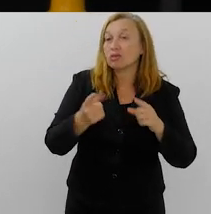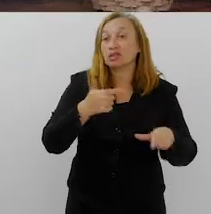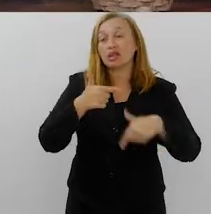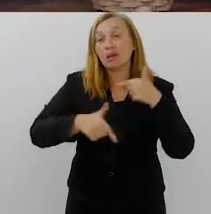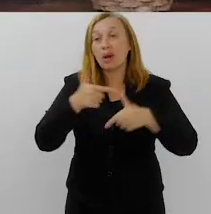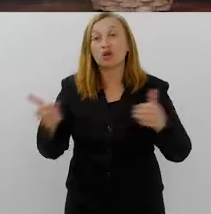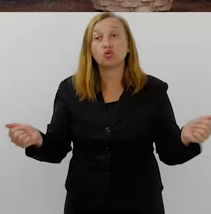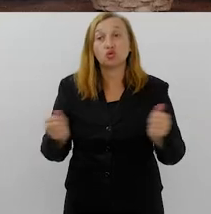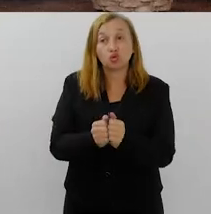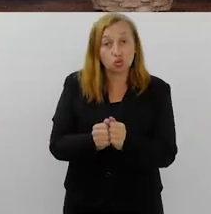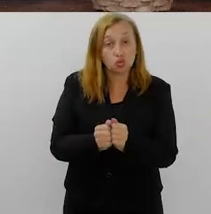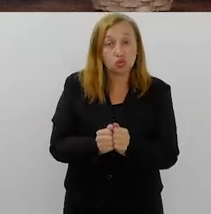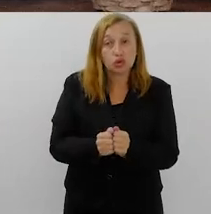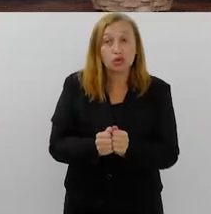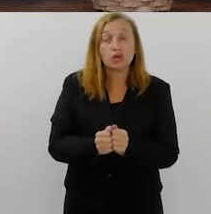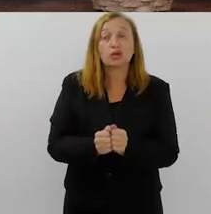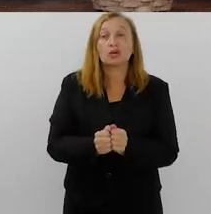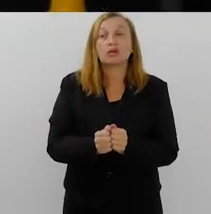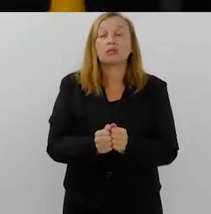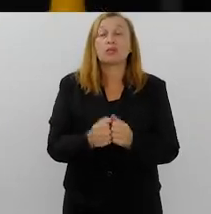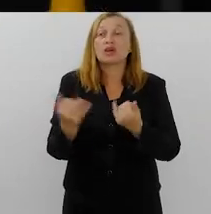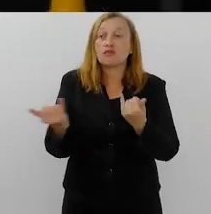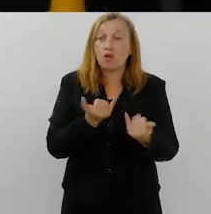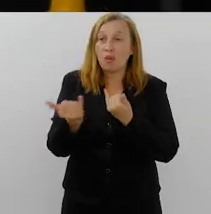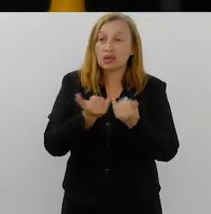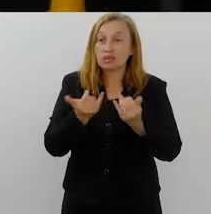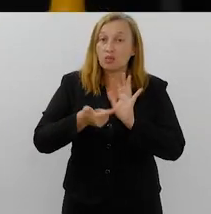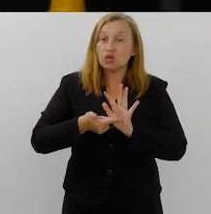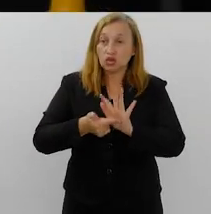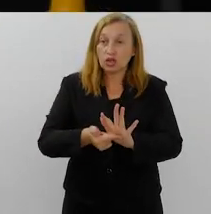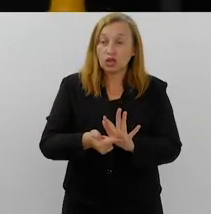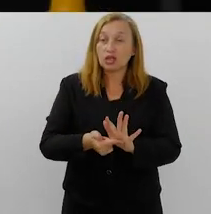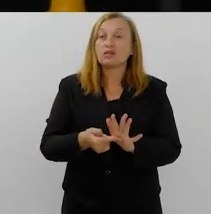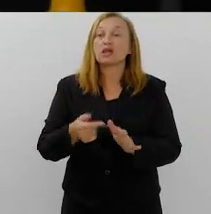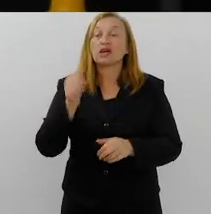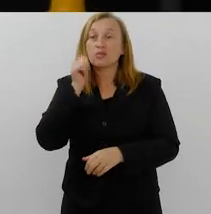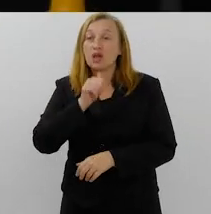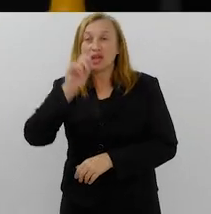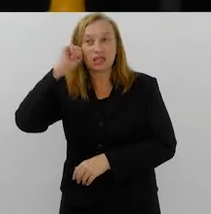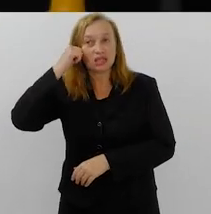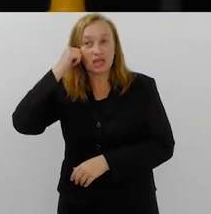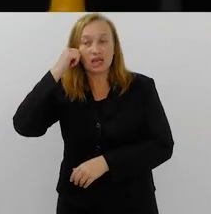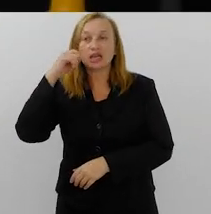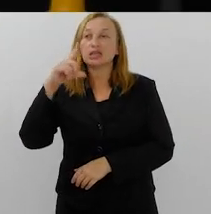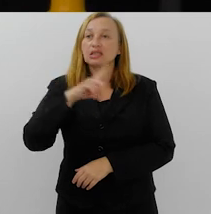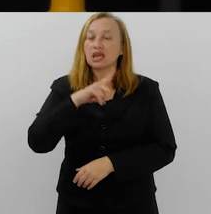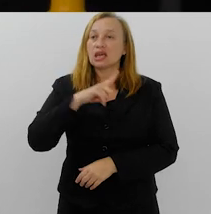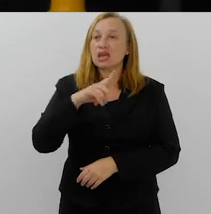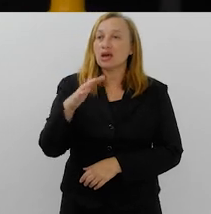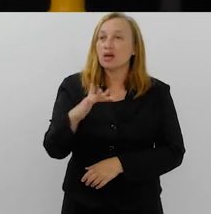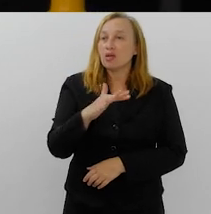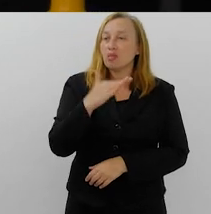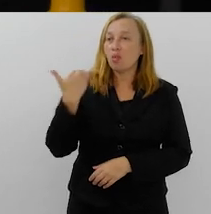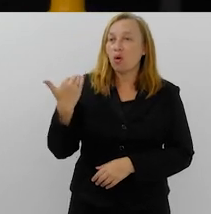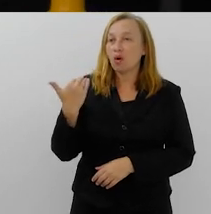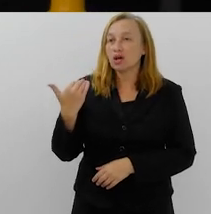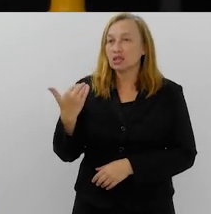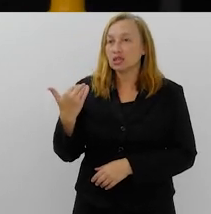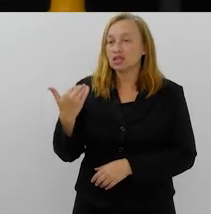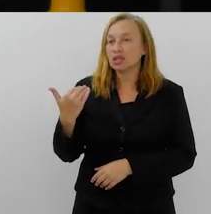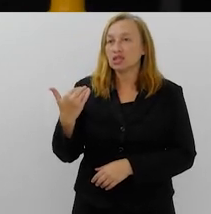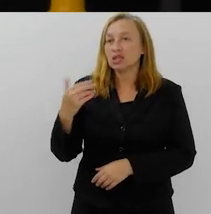social eles trabalham juntos né Eh para trazer esse dado né fazendo com que as mulheres negras tenh uma uma